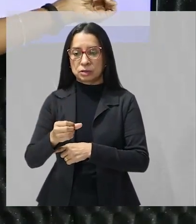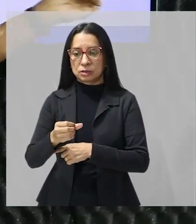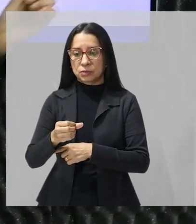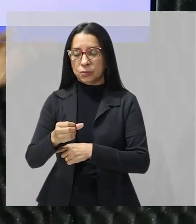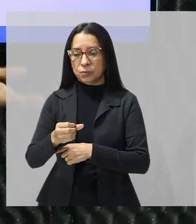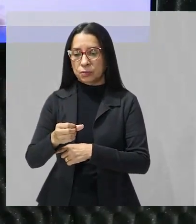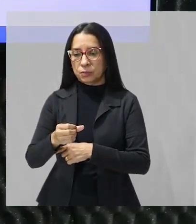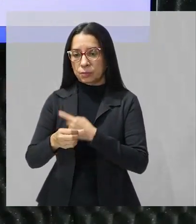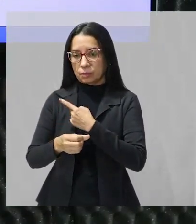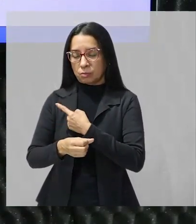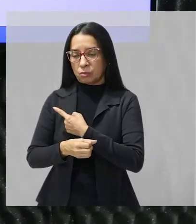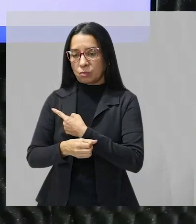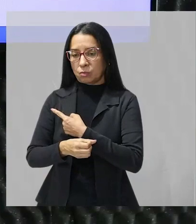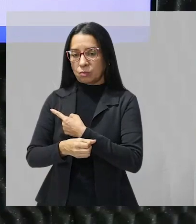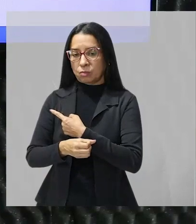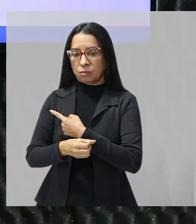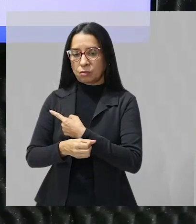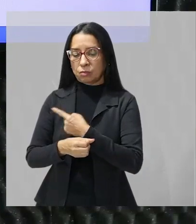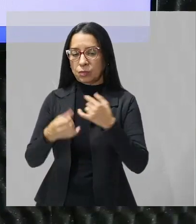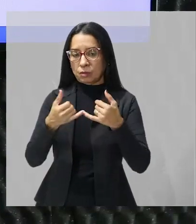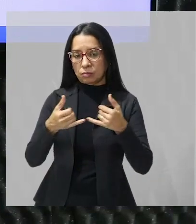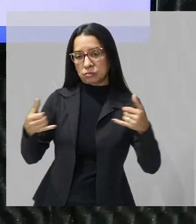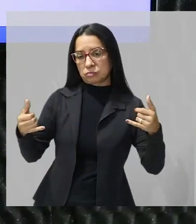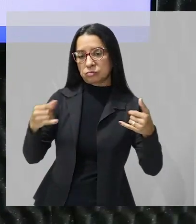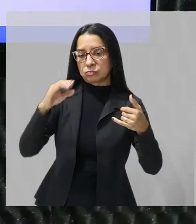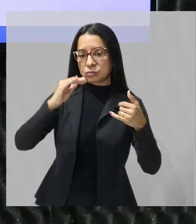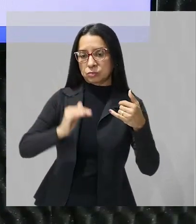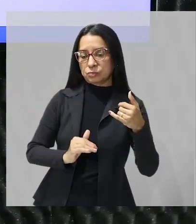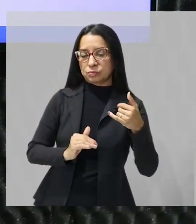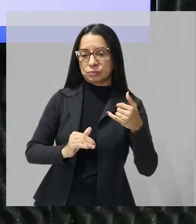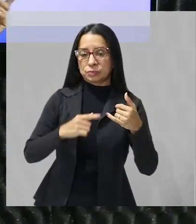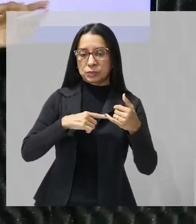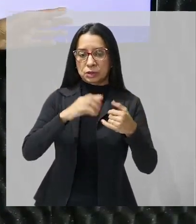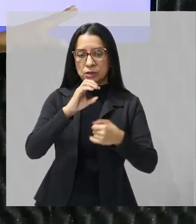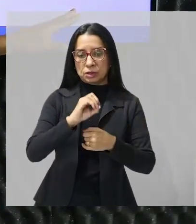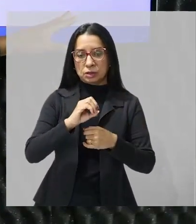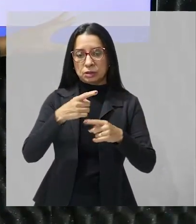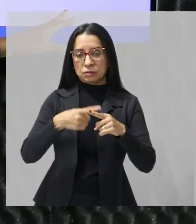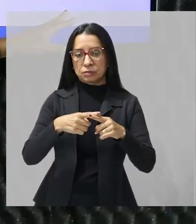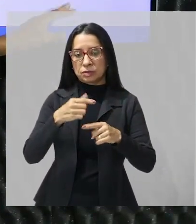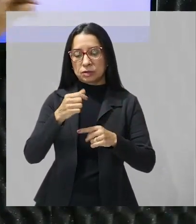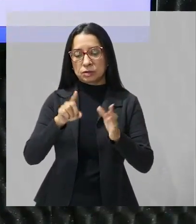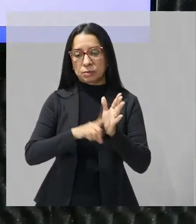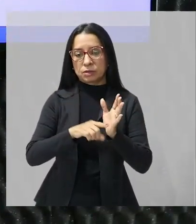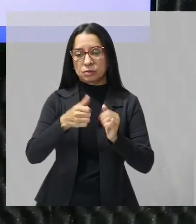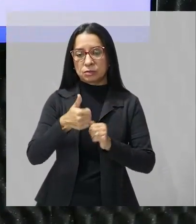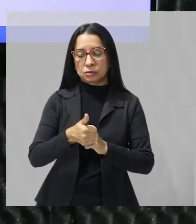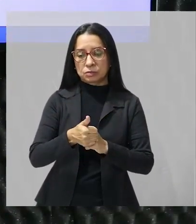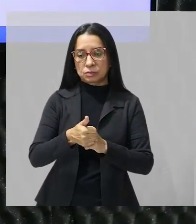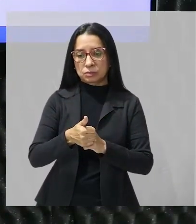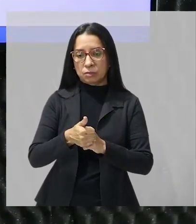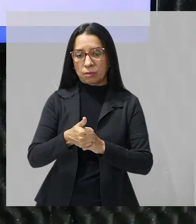4, 80B. Na linha de baixo, eu tenho 0 vezes menos 1, continua dando 0,